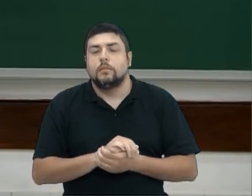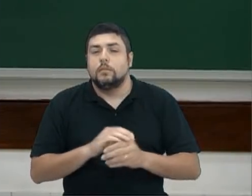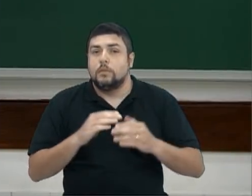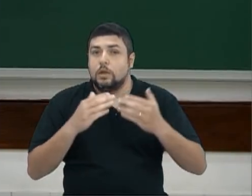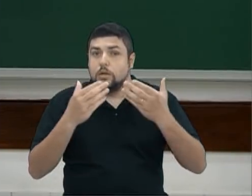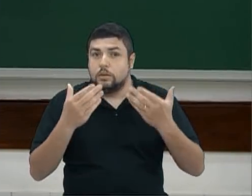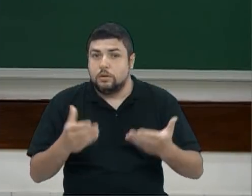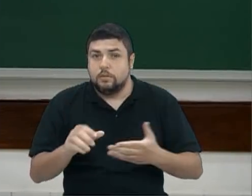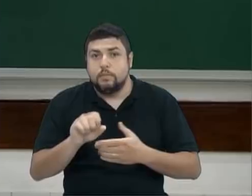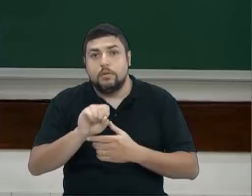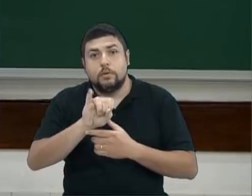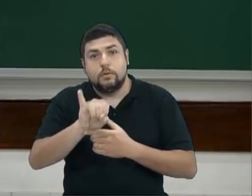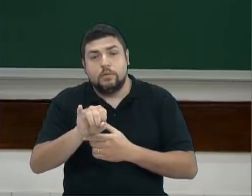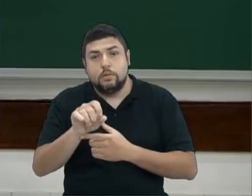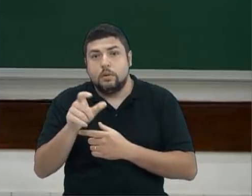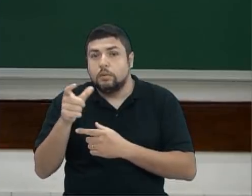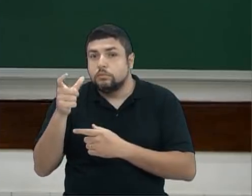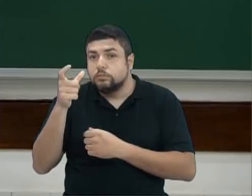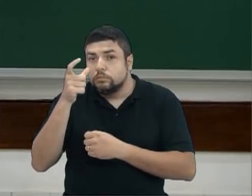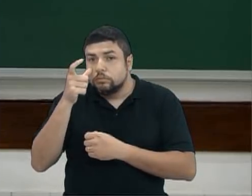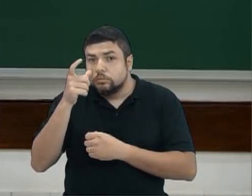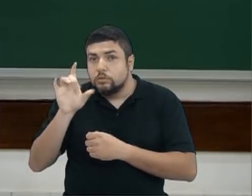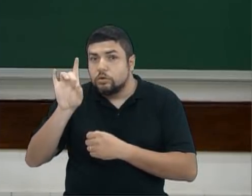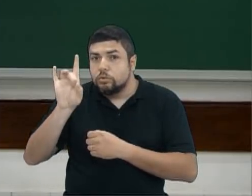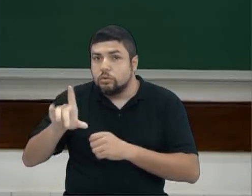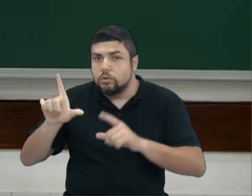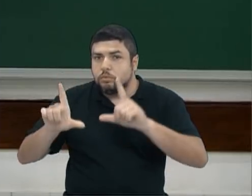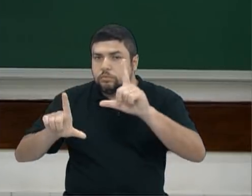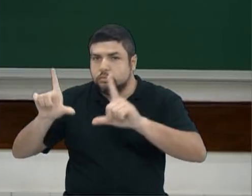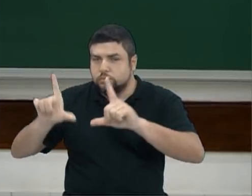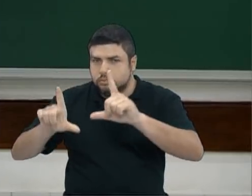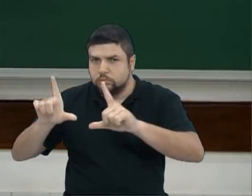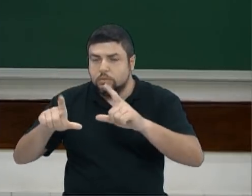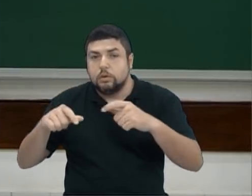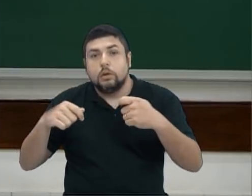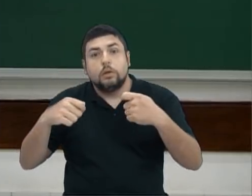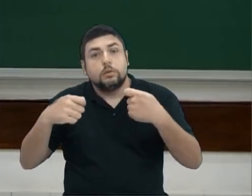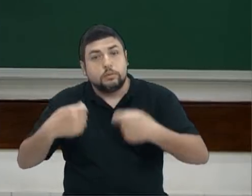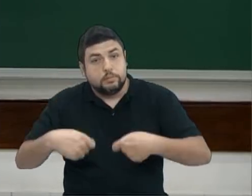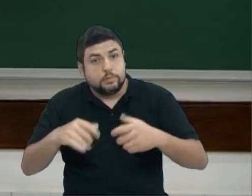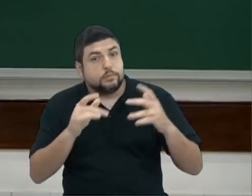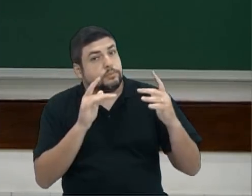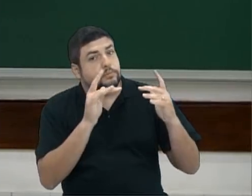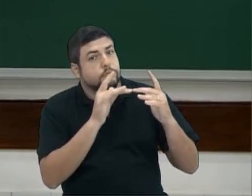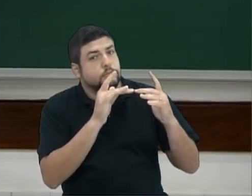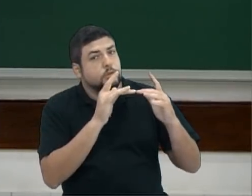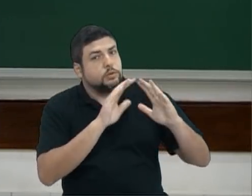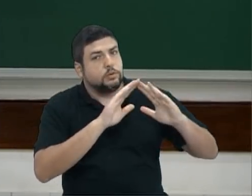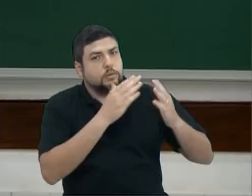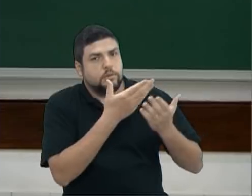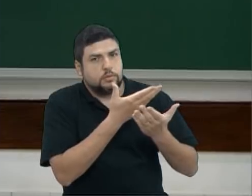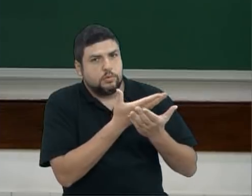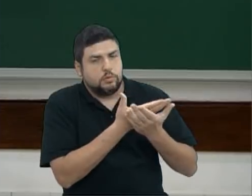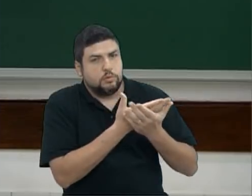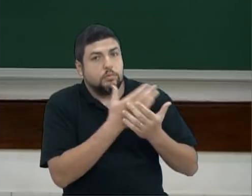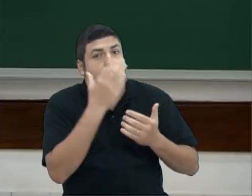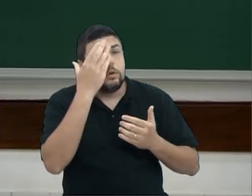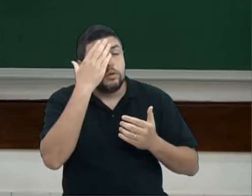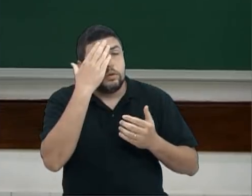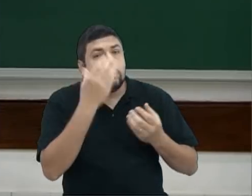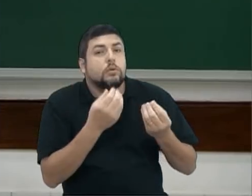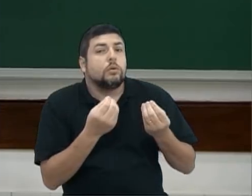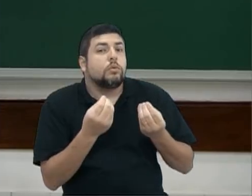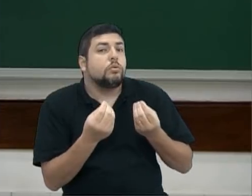está assistindo as aulas somente pela TV, tem que entrar em contato com a escola para saber como